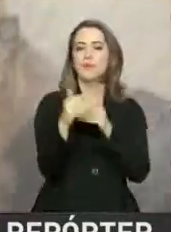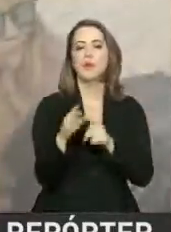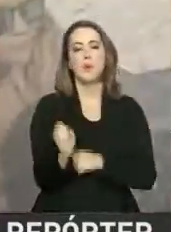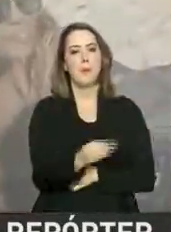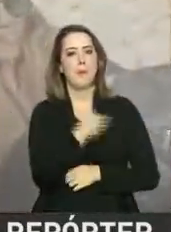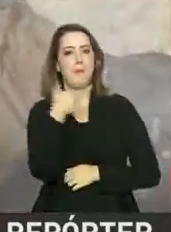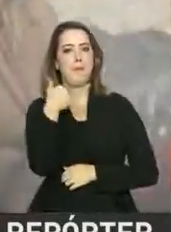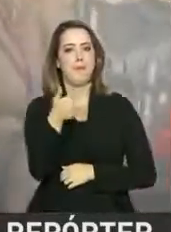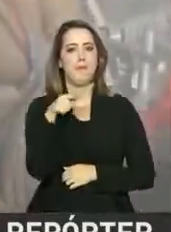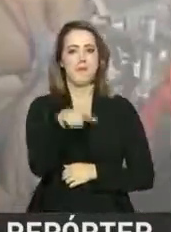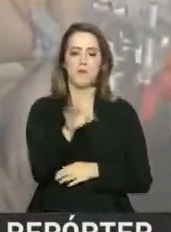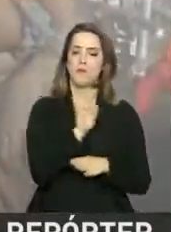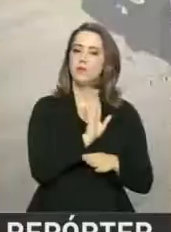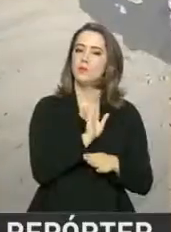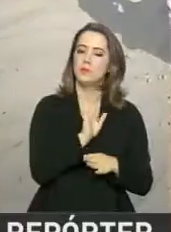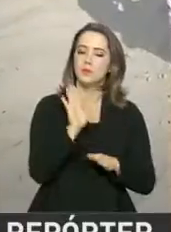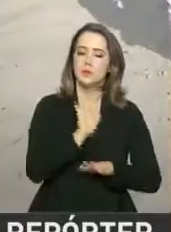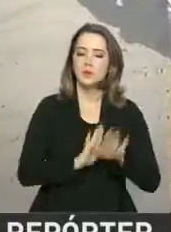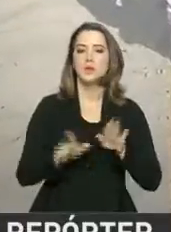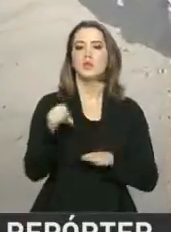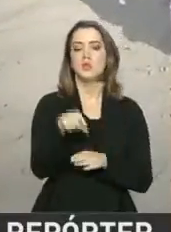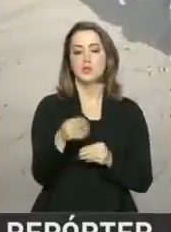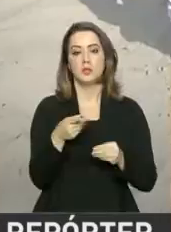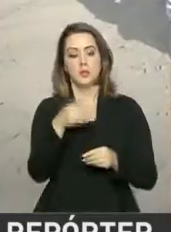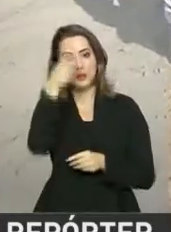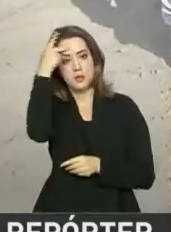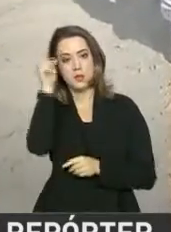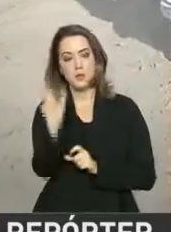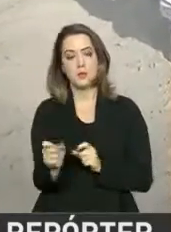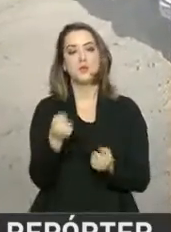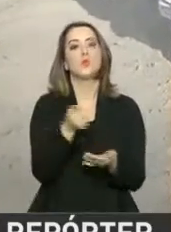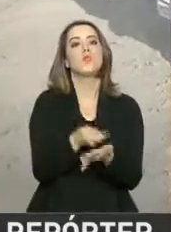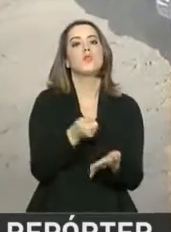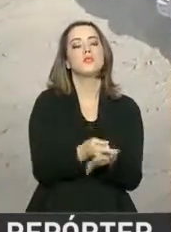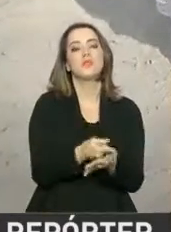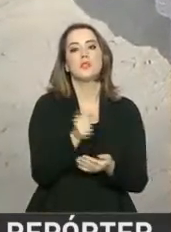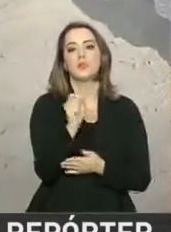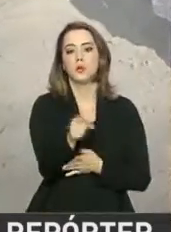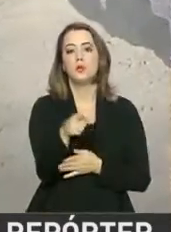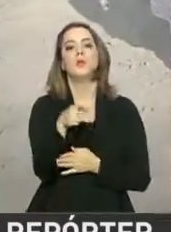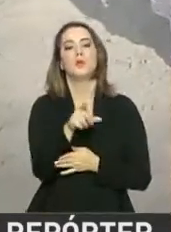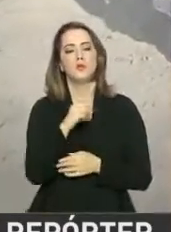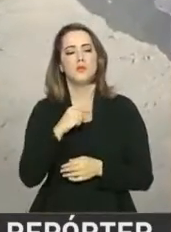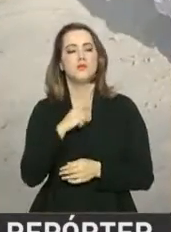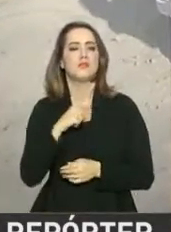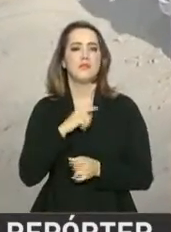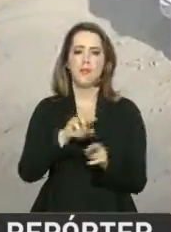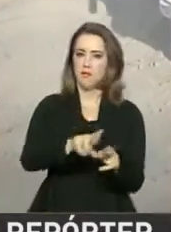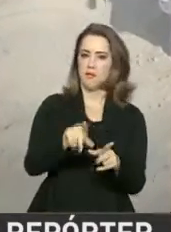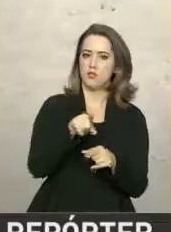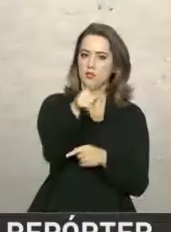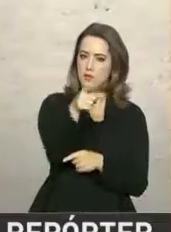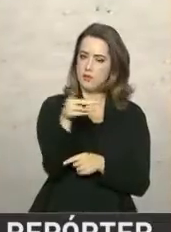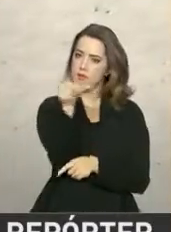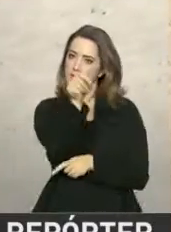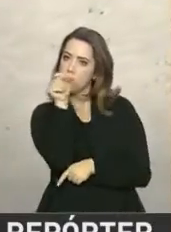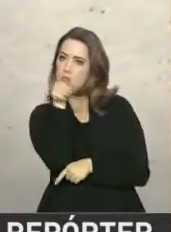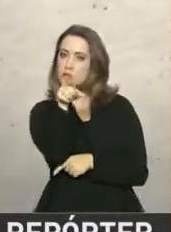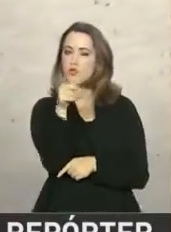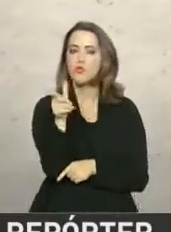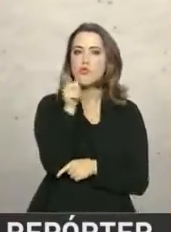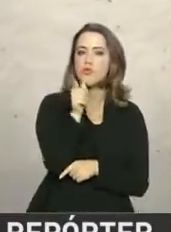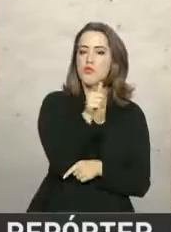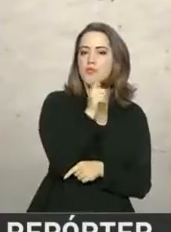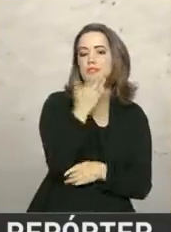A simpatia e a educação do vendedor fizeram a diferença para essa jovem na hora de escolher um lanche na praia. Além dele ser